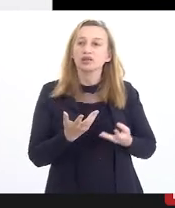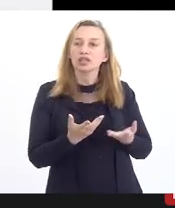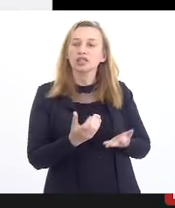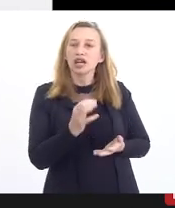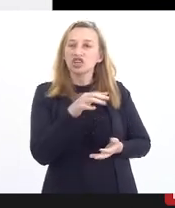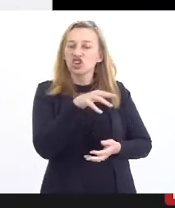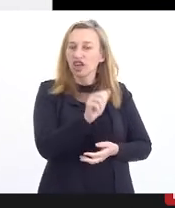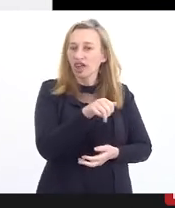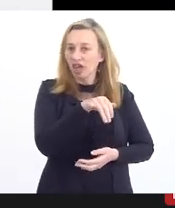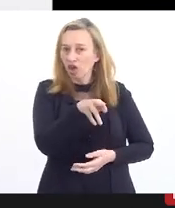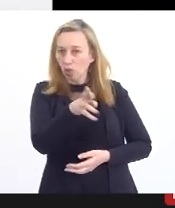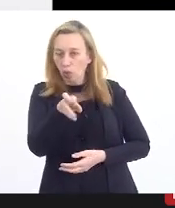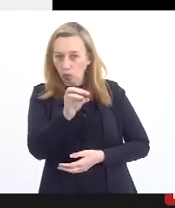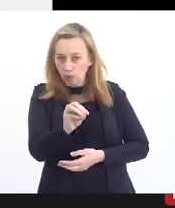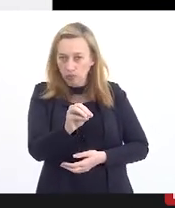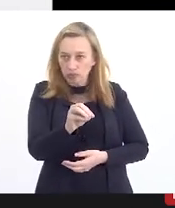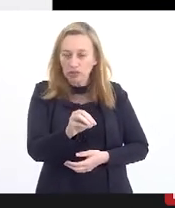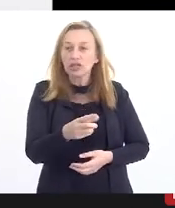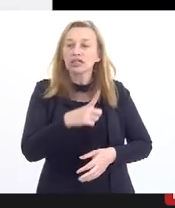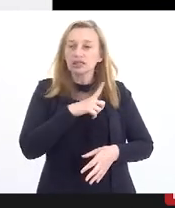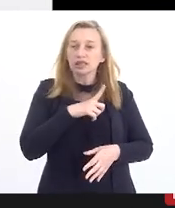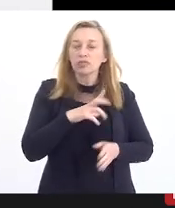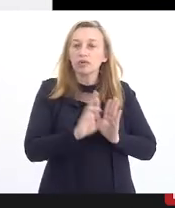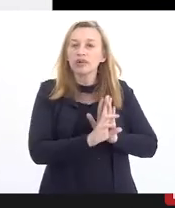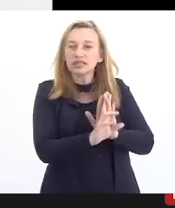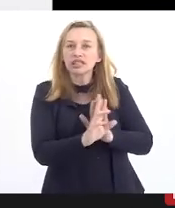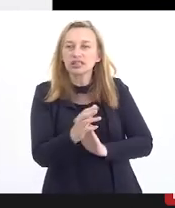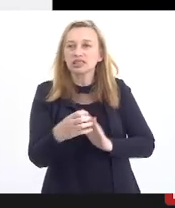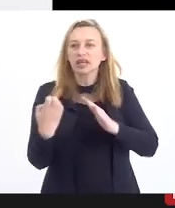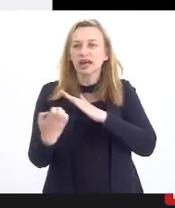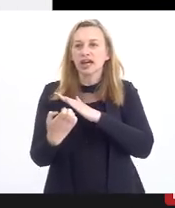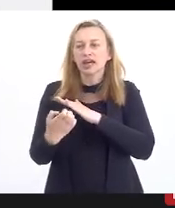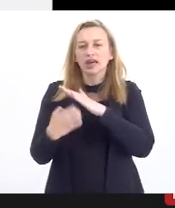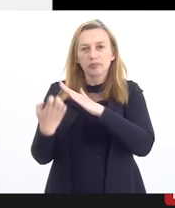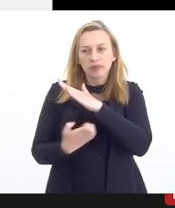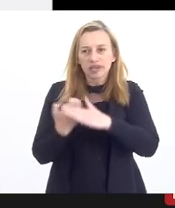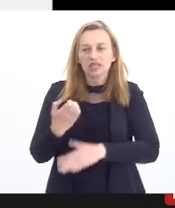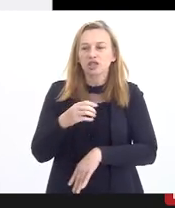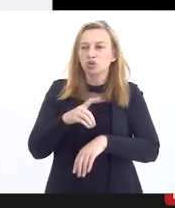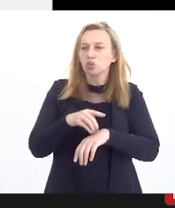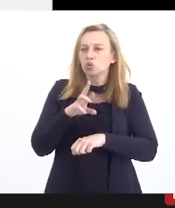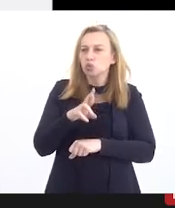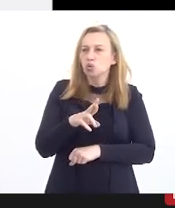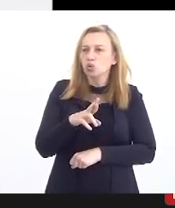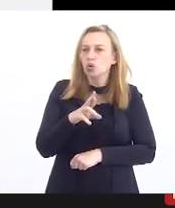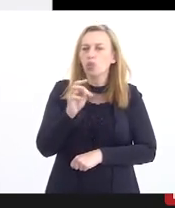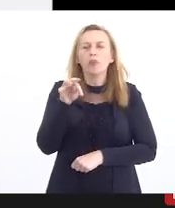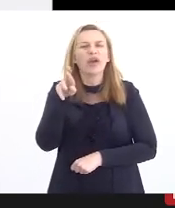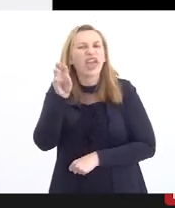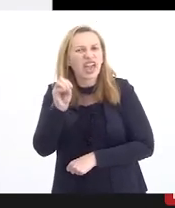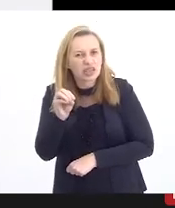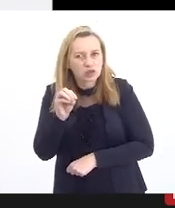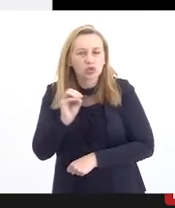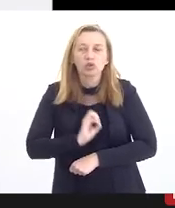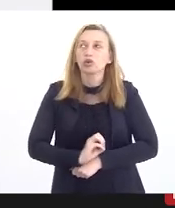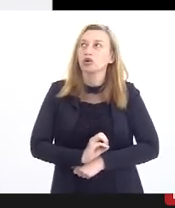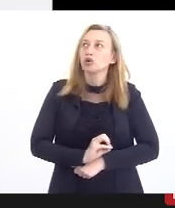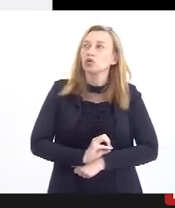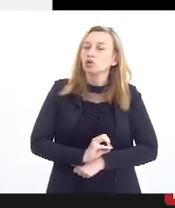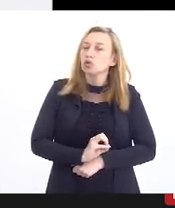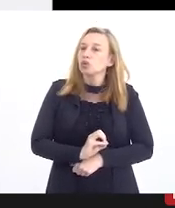processo. Né? Nós temos aí representantes da empresa, o doutor Humberto,